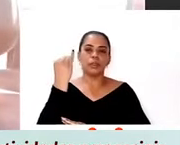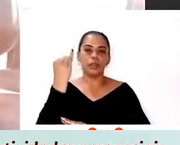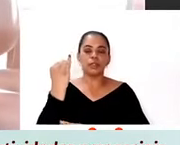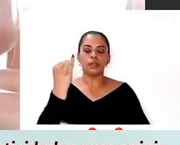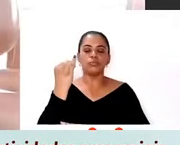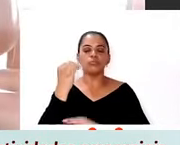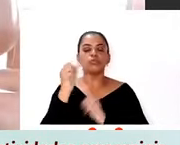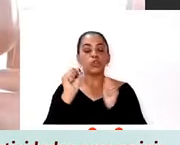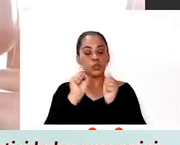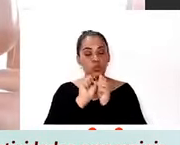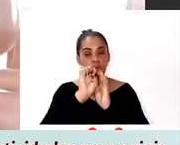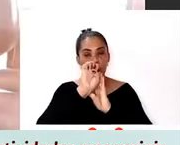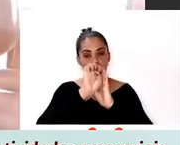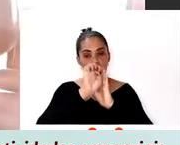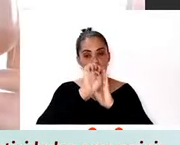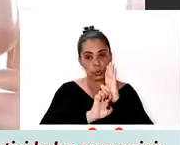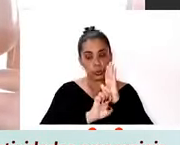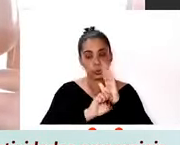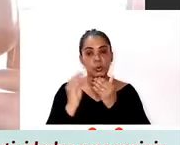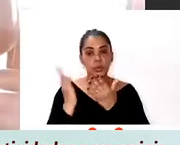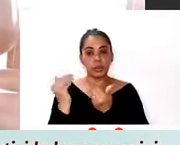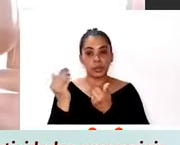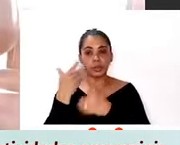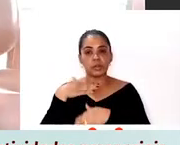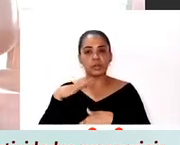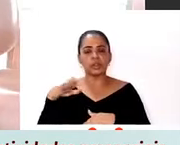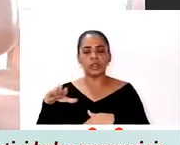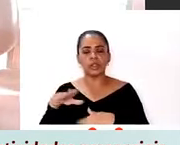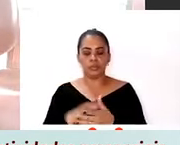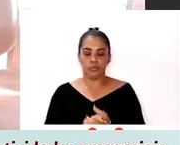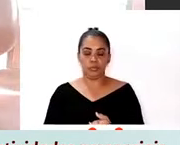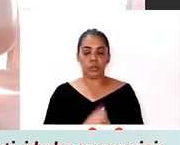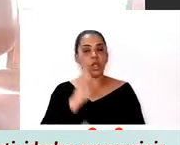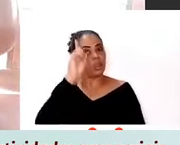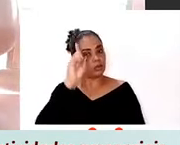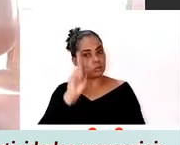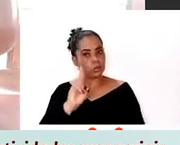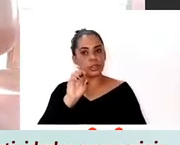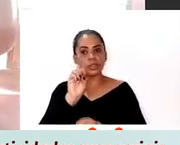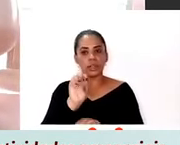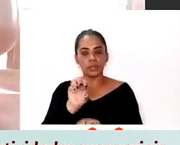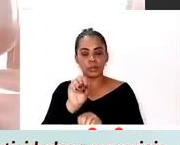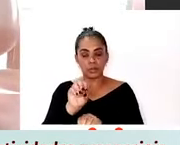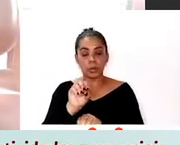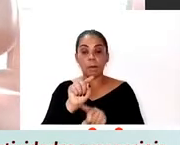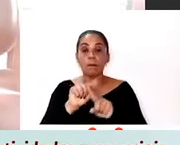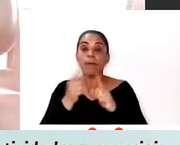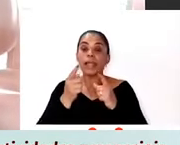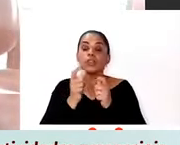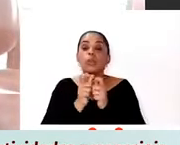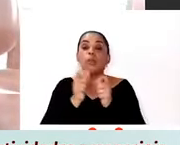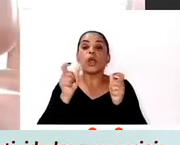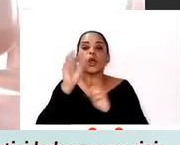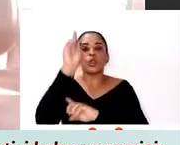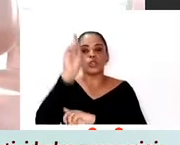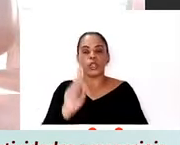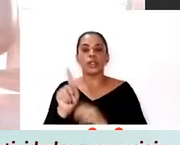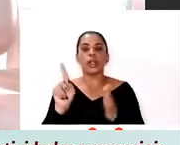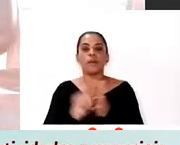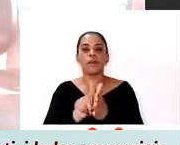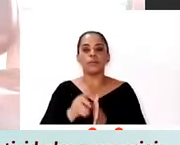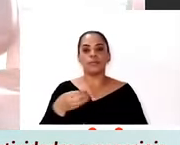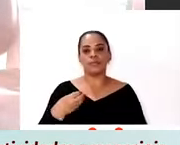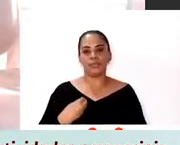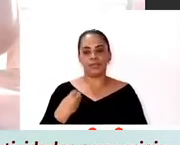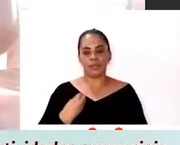direito da educação, que é um direito fundamental. O direito maior é o direito à vida. E se o governo empurra